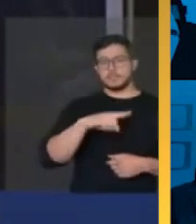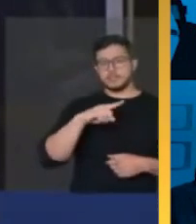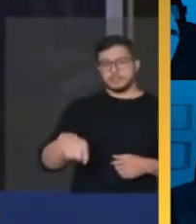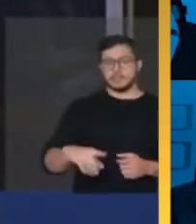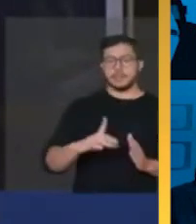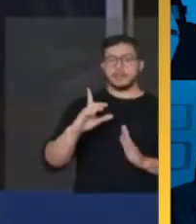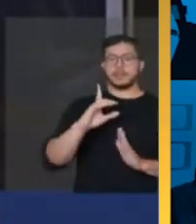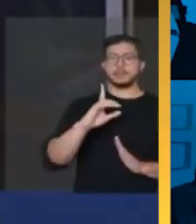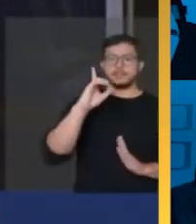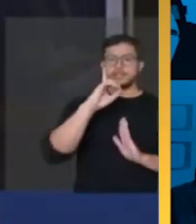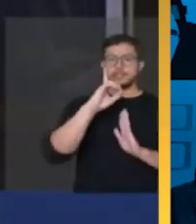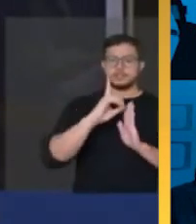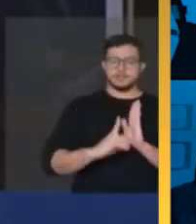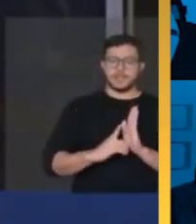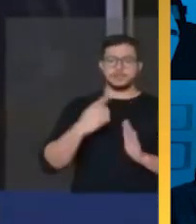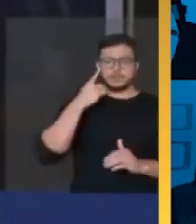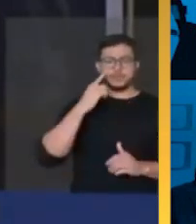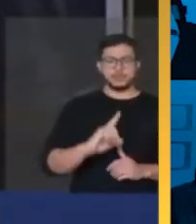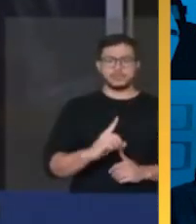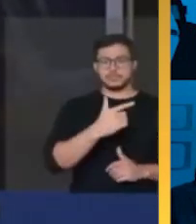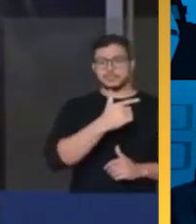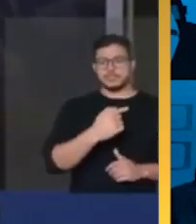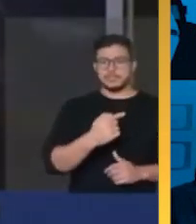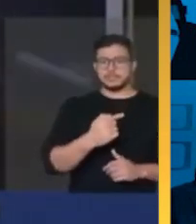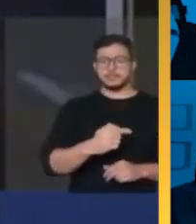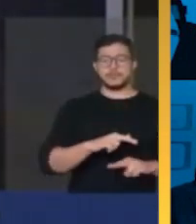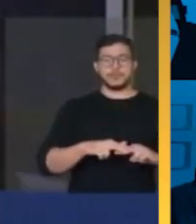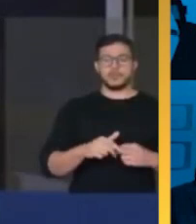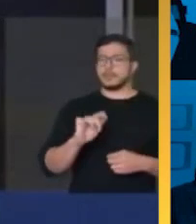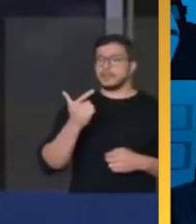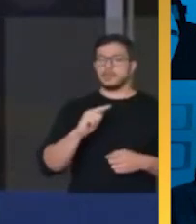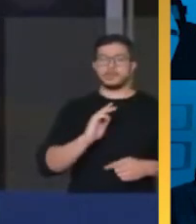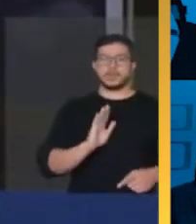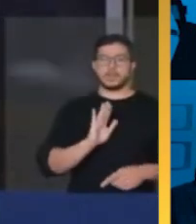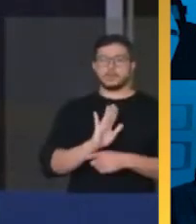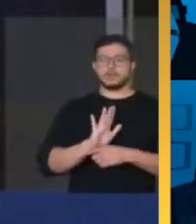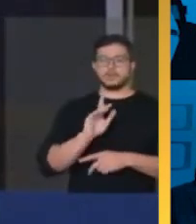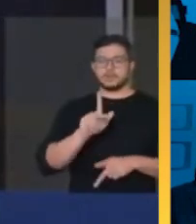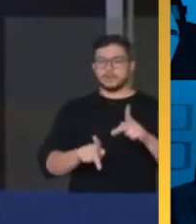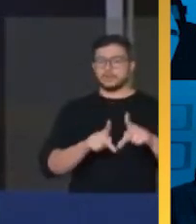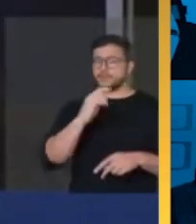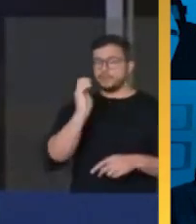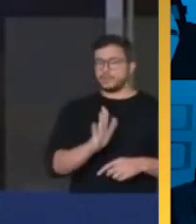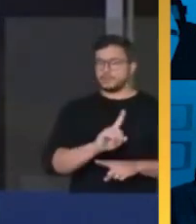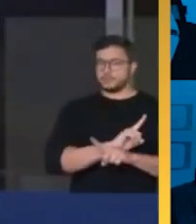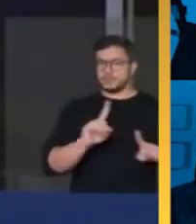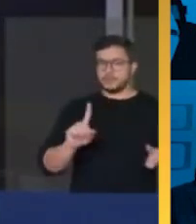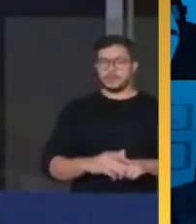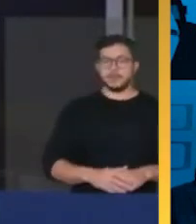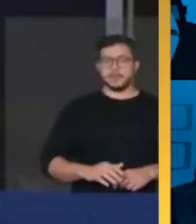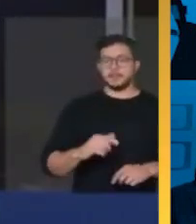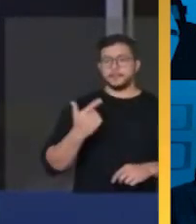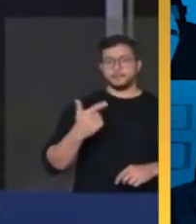o despacho do dia 17 de junho de 2022, porque ele não atende o que o povo brasileiro precisa. Ele